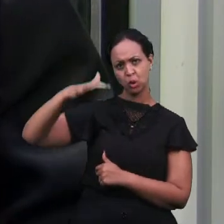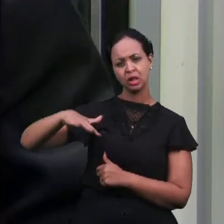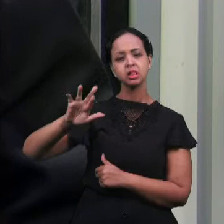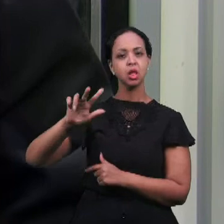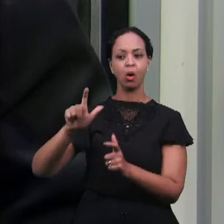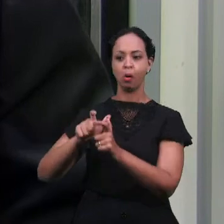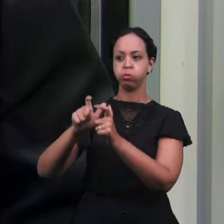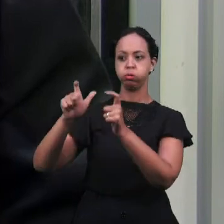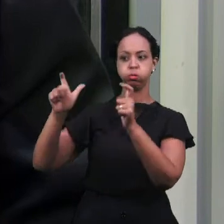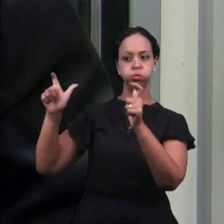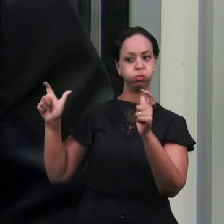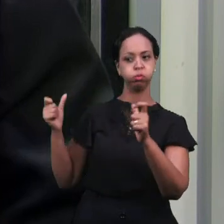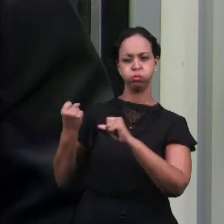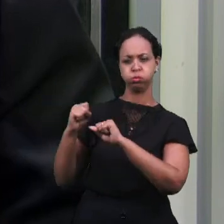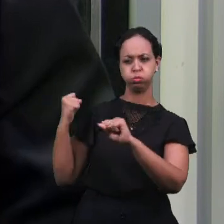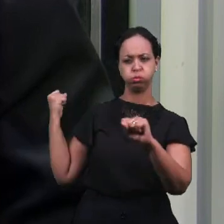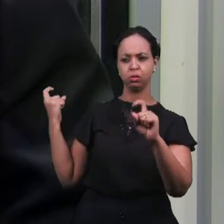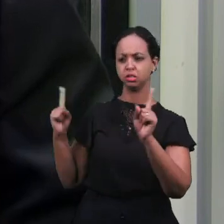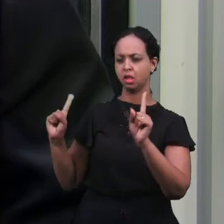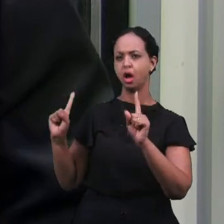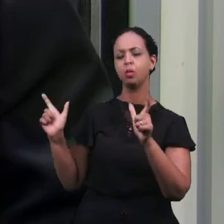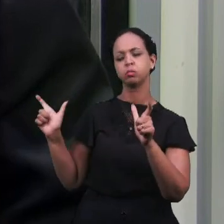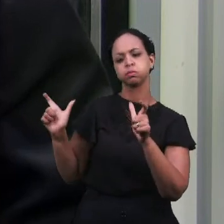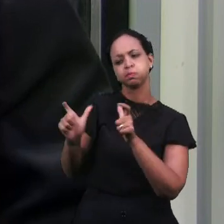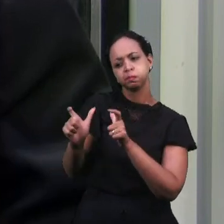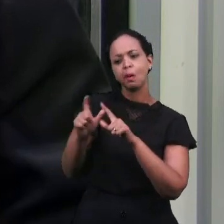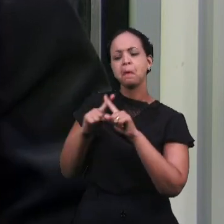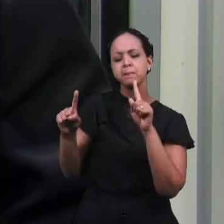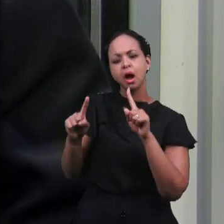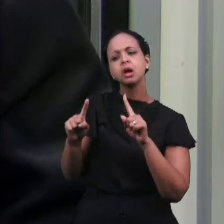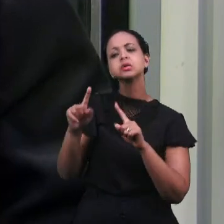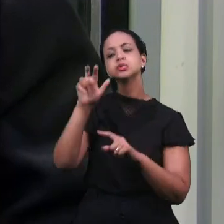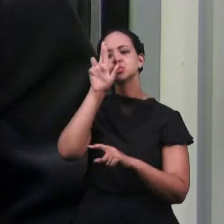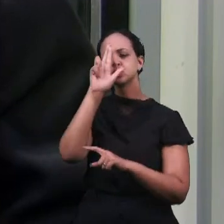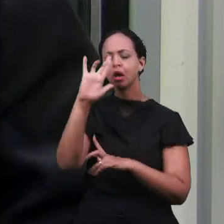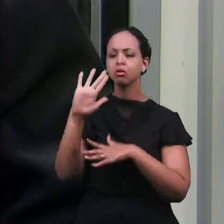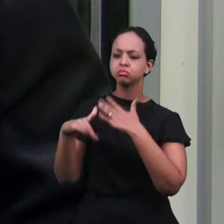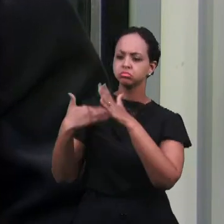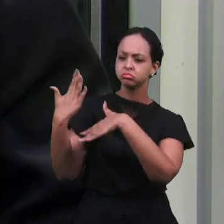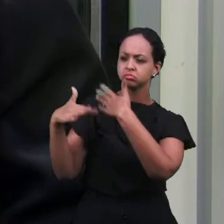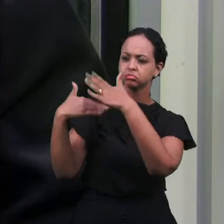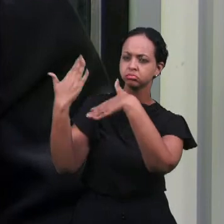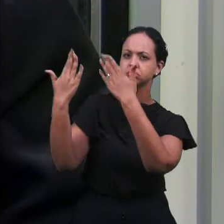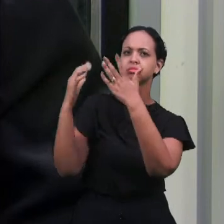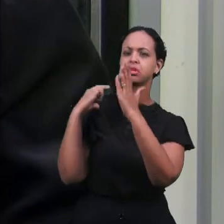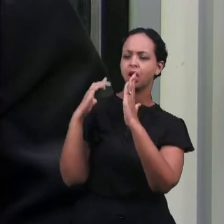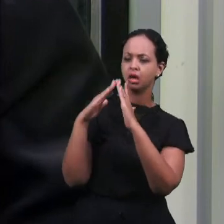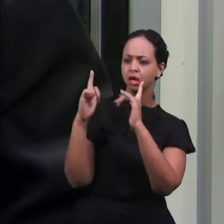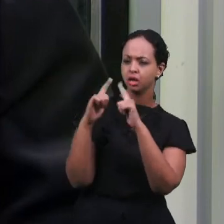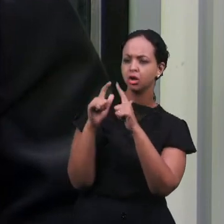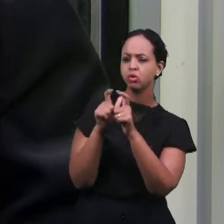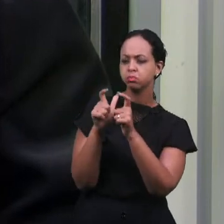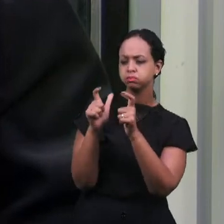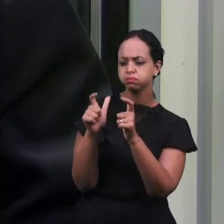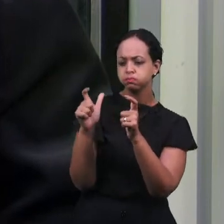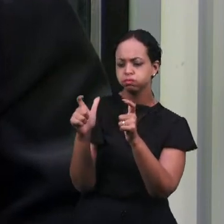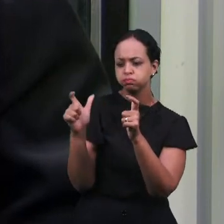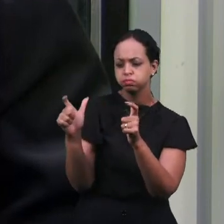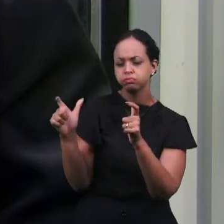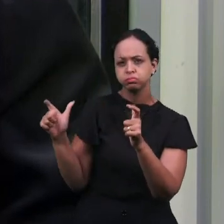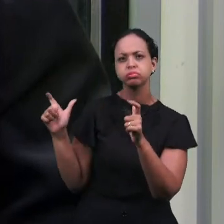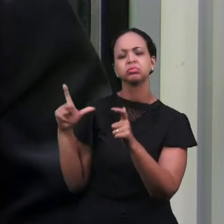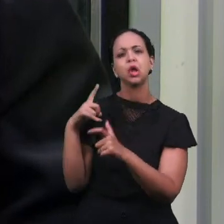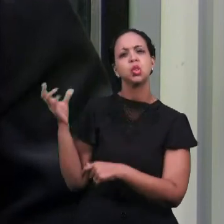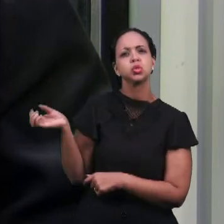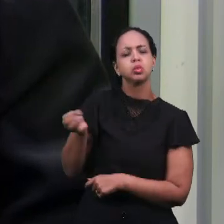grande, sempre foi uma área menor. Mas é uma área que tem crescido, sobretudo em entendimento. Tem recebido agora muita gente